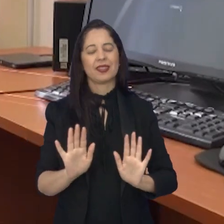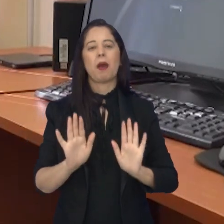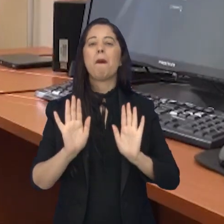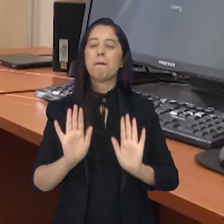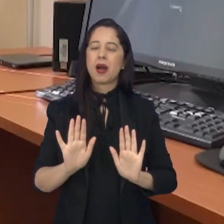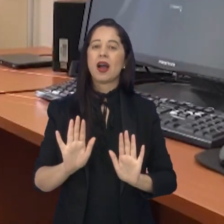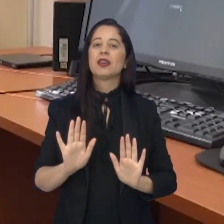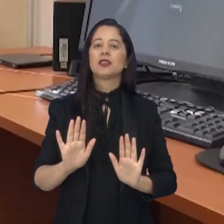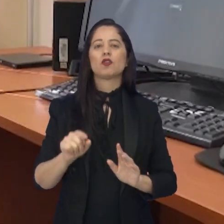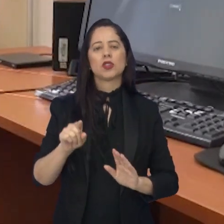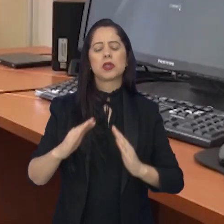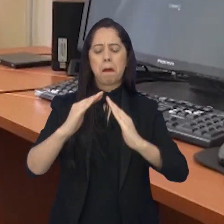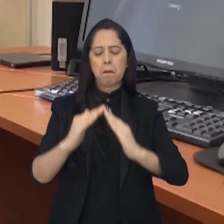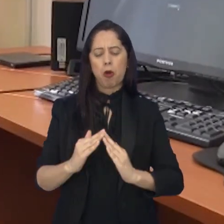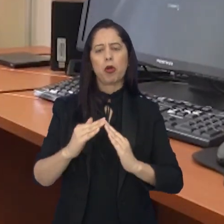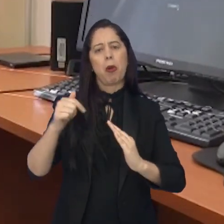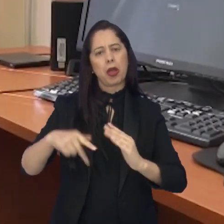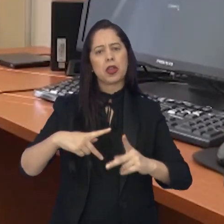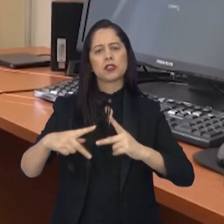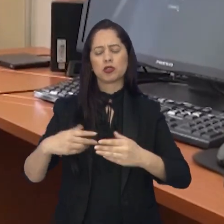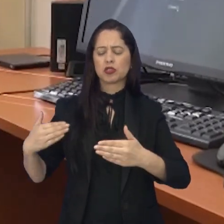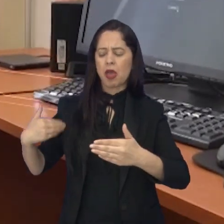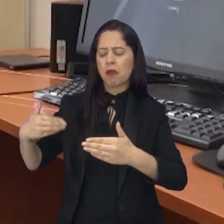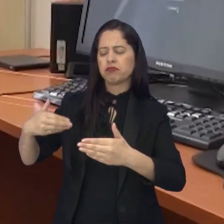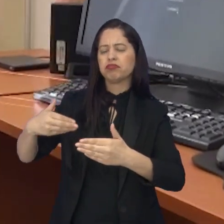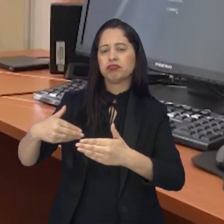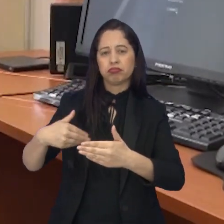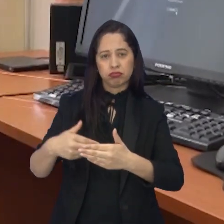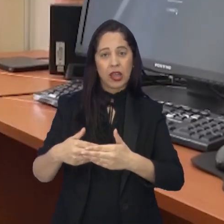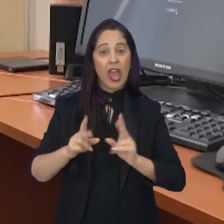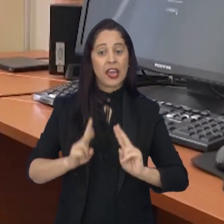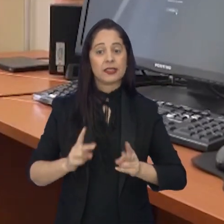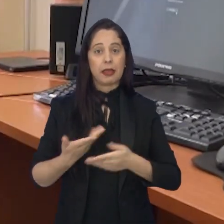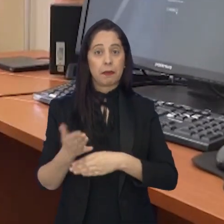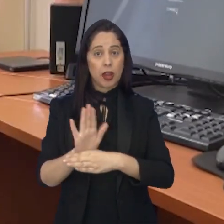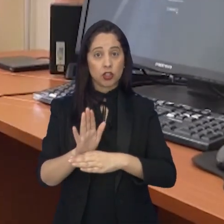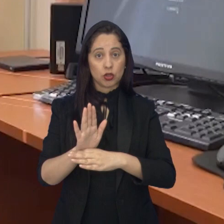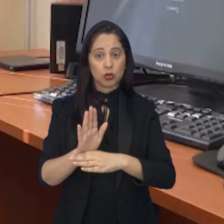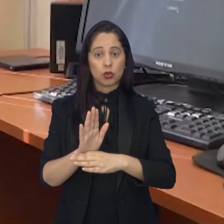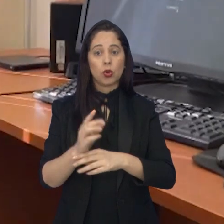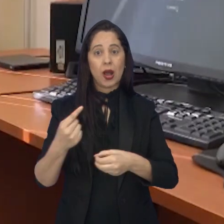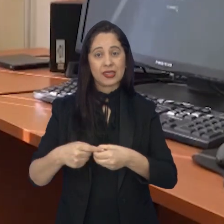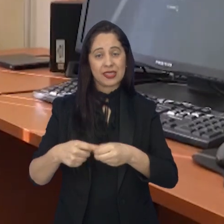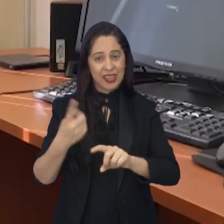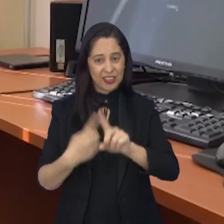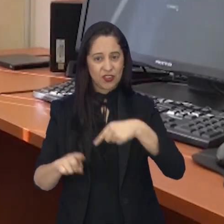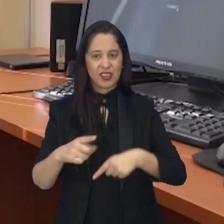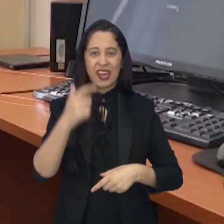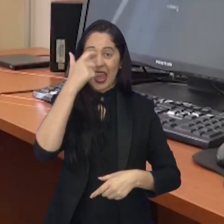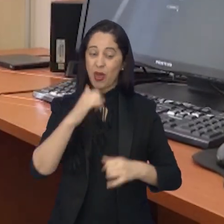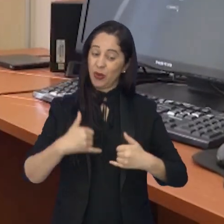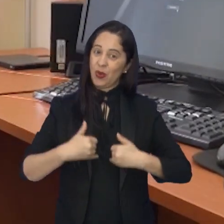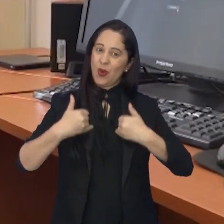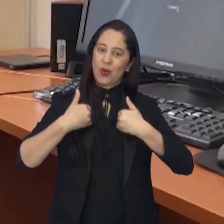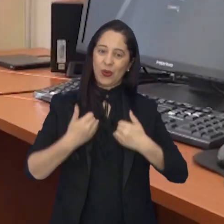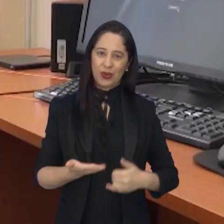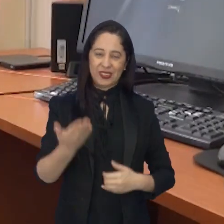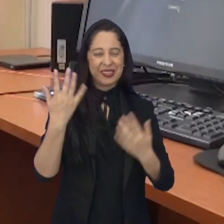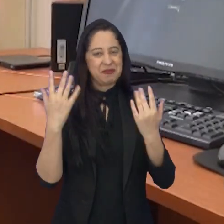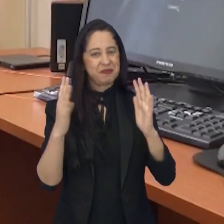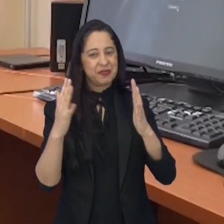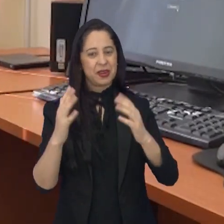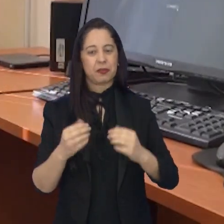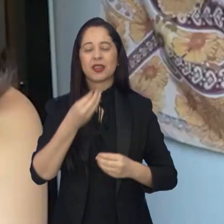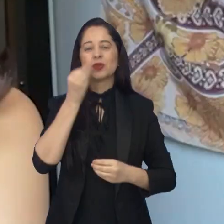sua vida em São José e contribuiu de tantas formas para o crescimento da cidade. Eu estou muito orgulhosa de você. Parabéns.